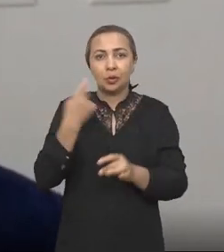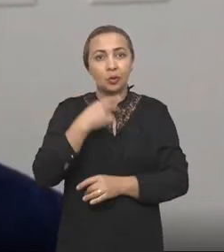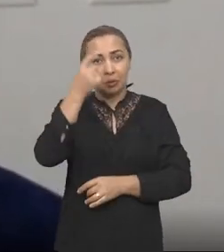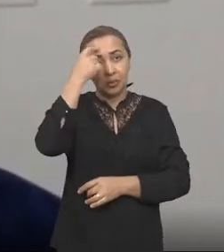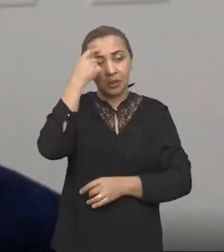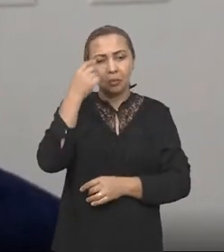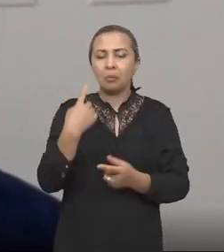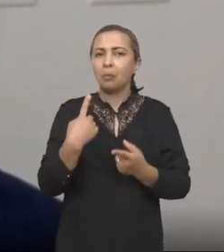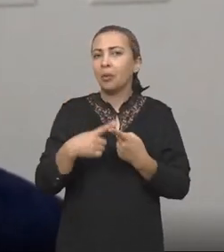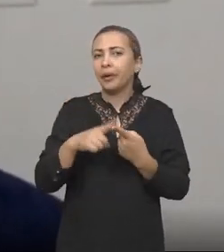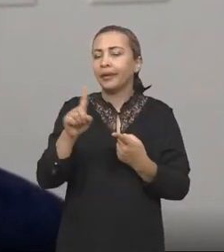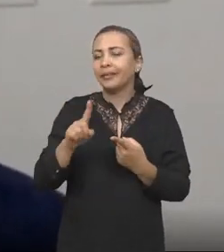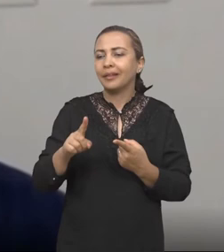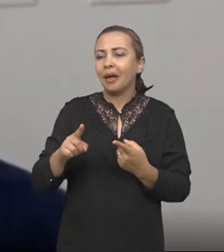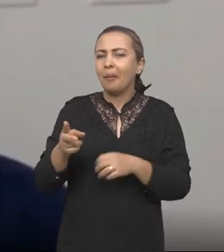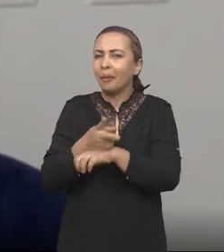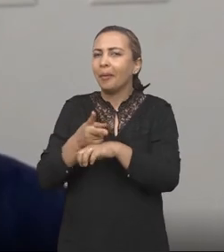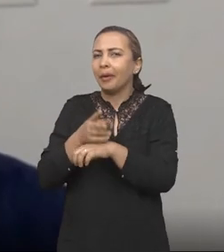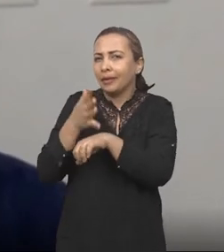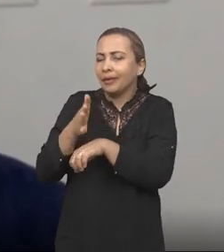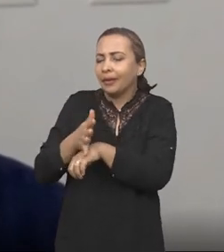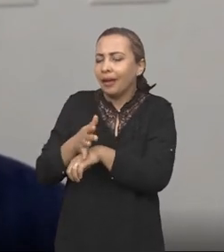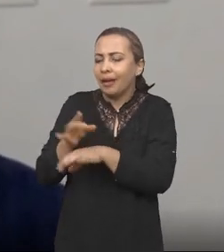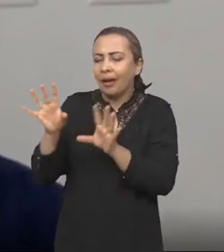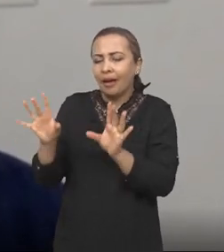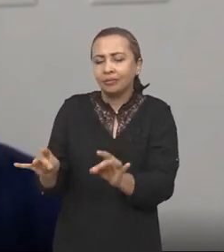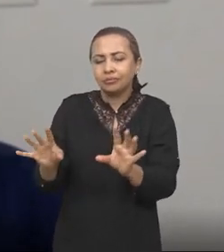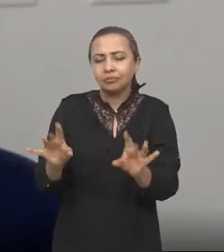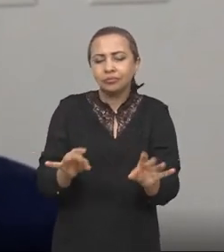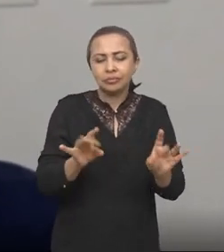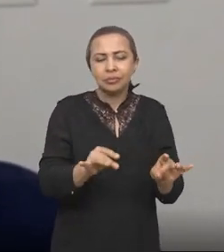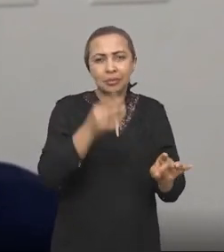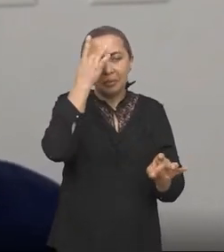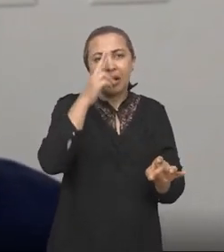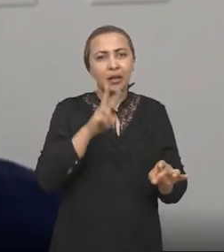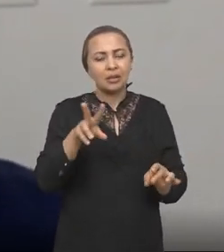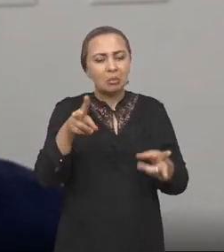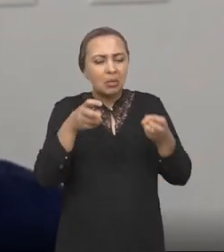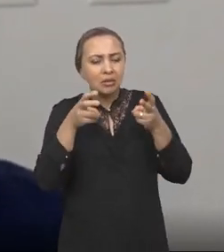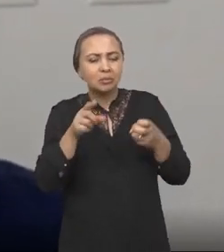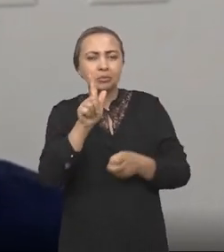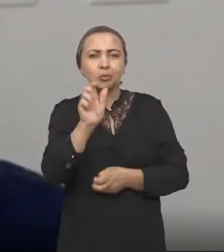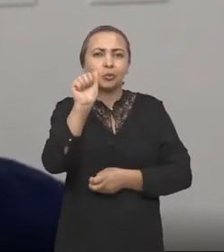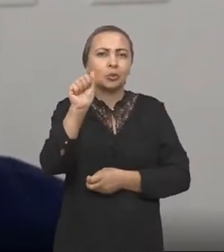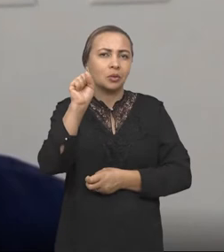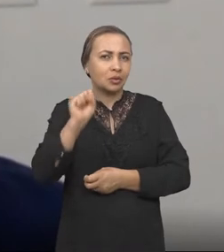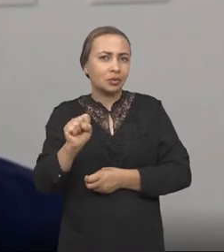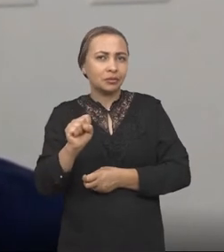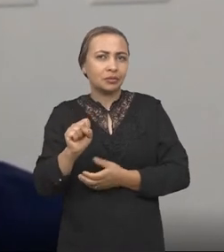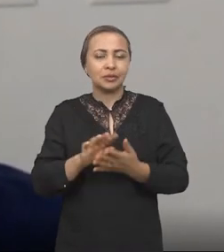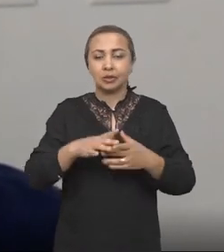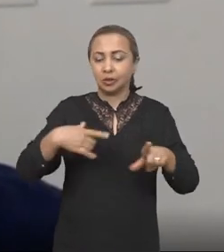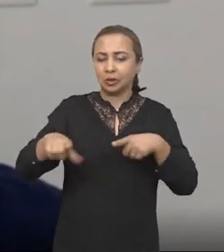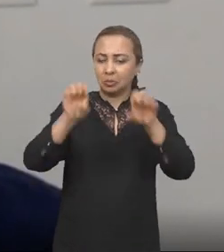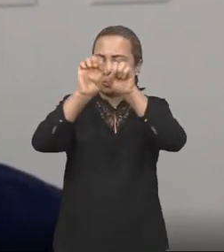pensamos, por que não tentar utilizar esse sistema de sensoriamento óptico para monitorar esse tipo